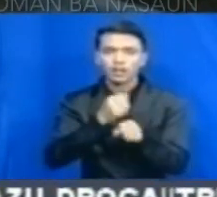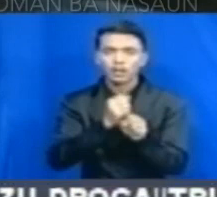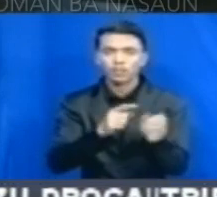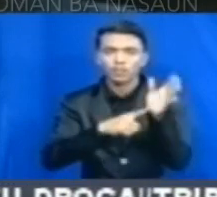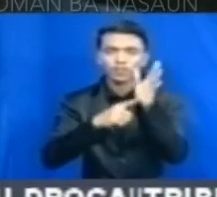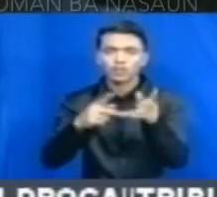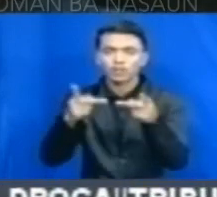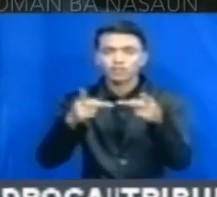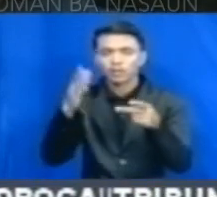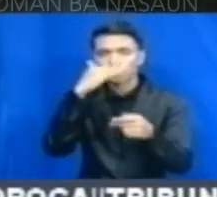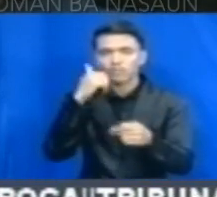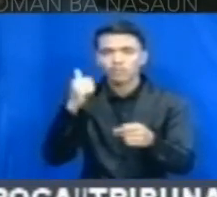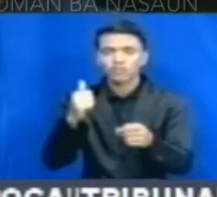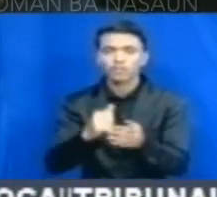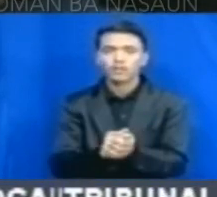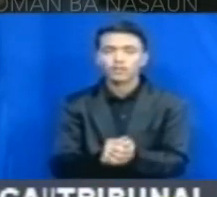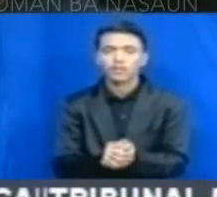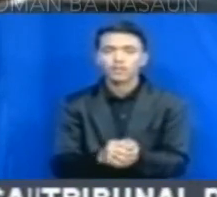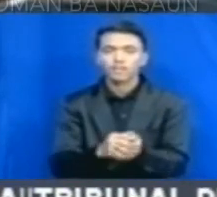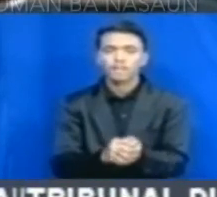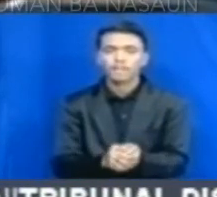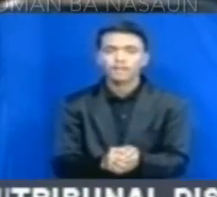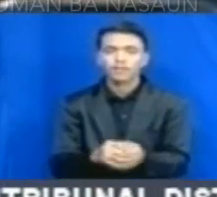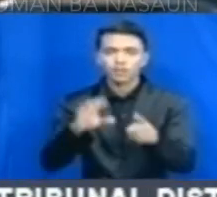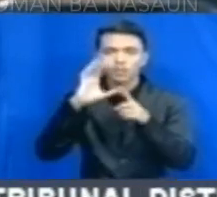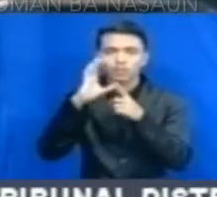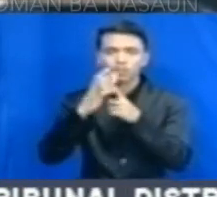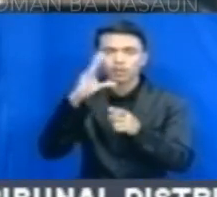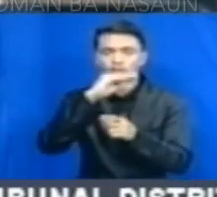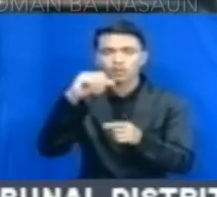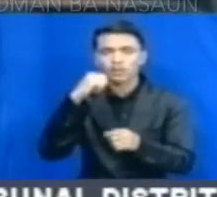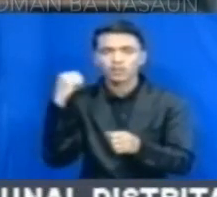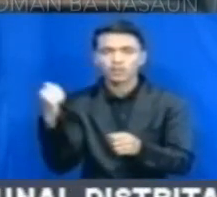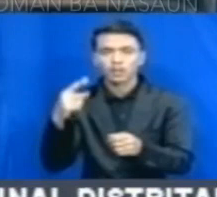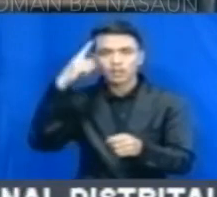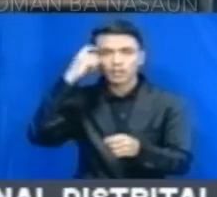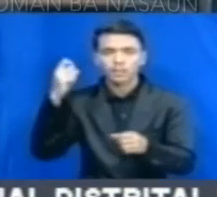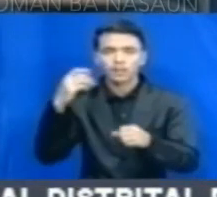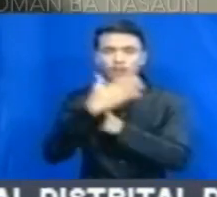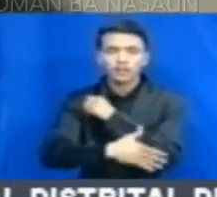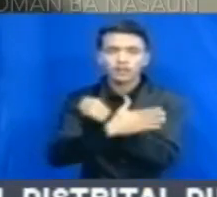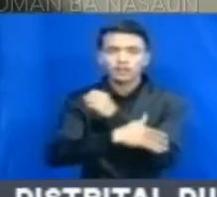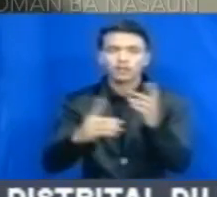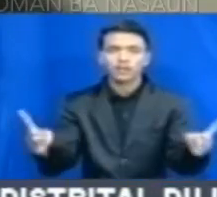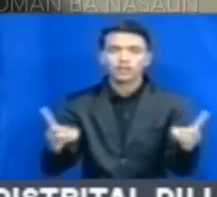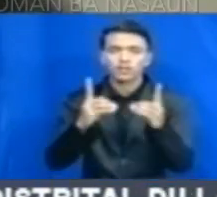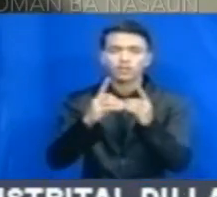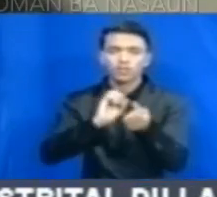area turismo komunitario, turismo religioso, cultural no selo tan tamba nação enfrenta a